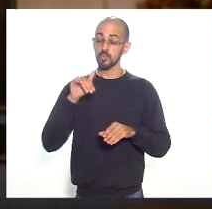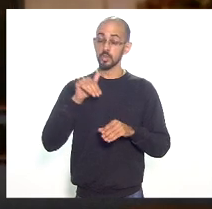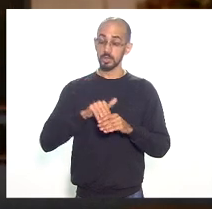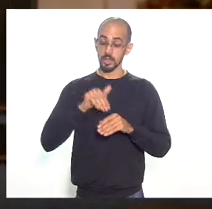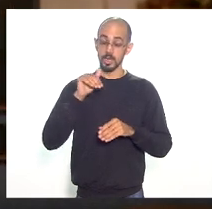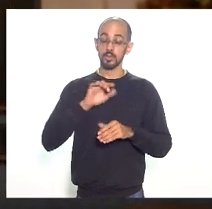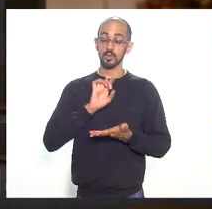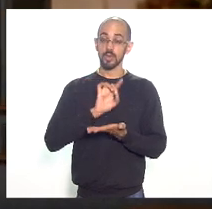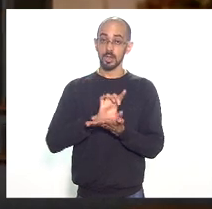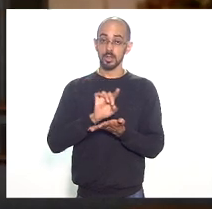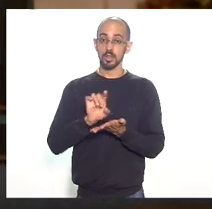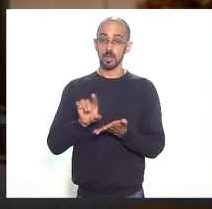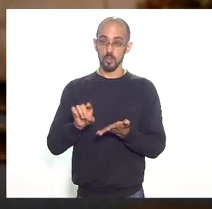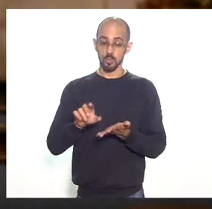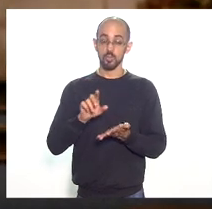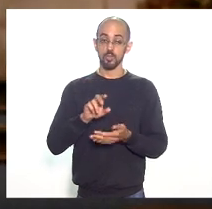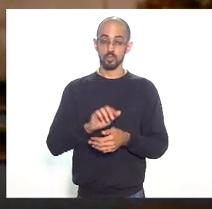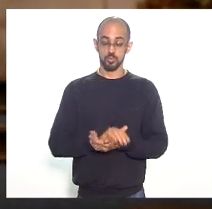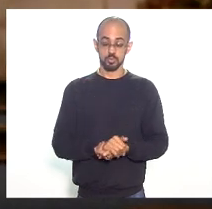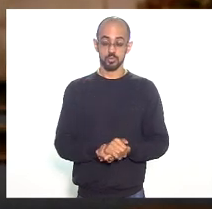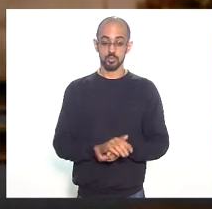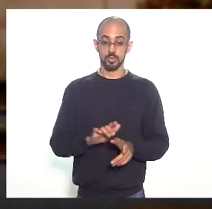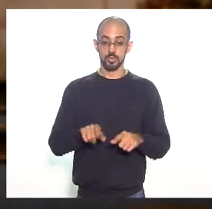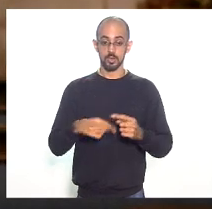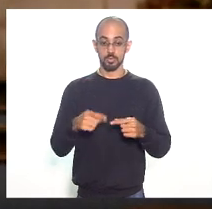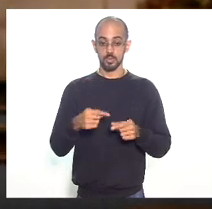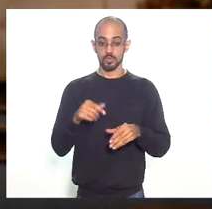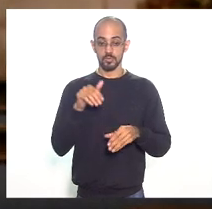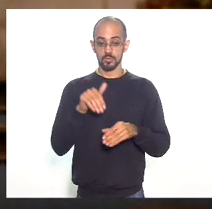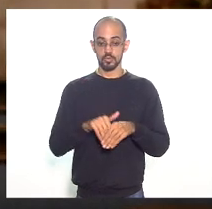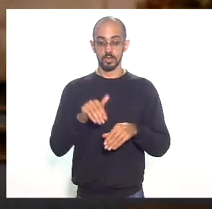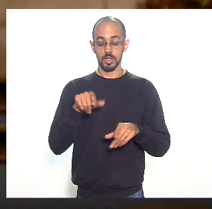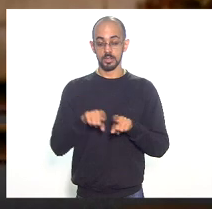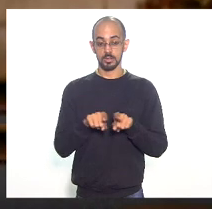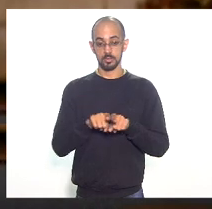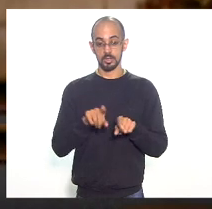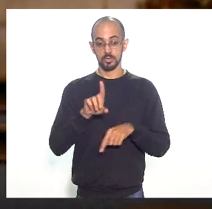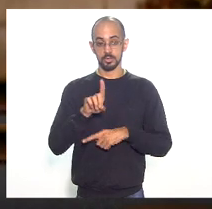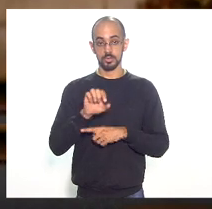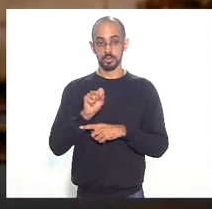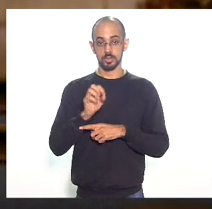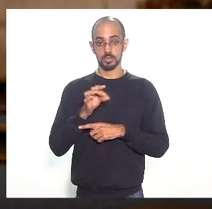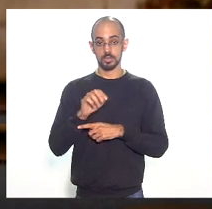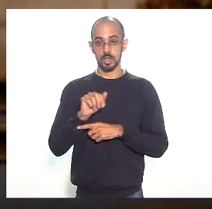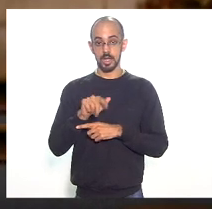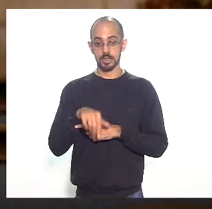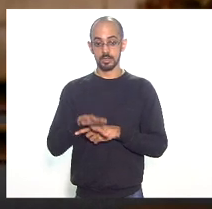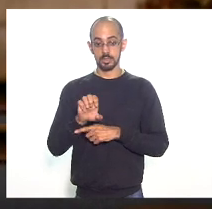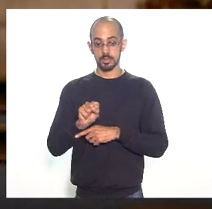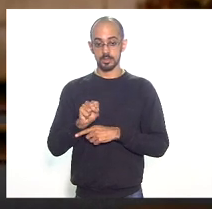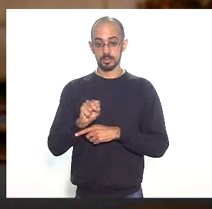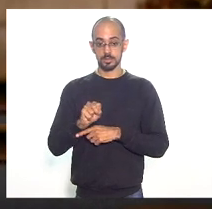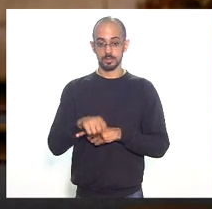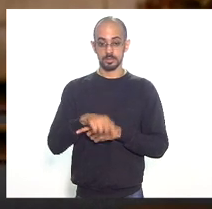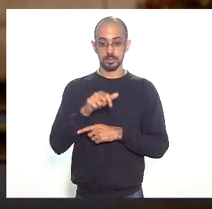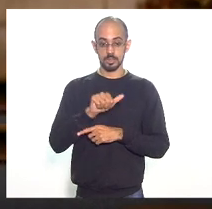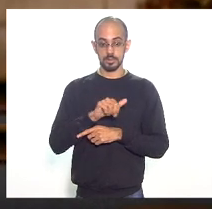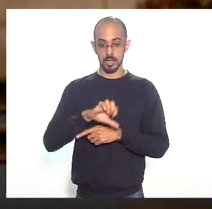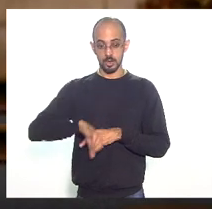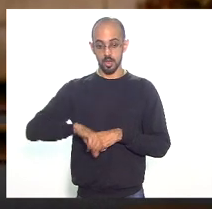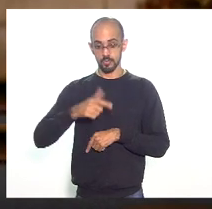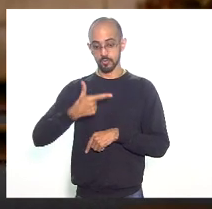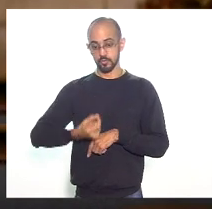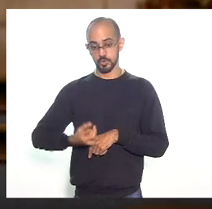salvo os destaques. Depois, vamos votar os destaques à emenda 19 e 20 e 42, ok?